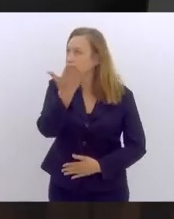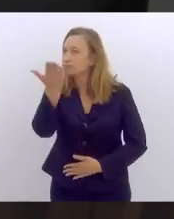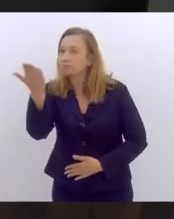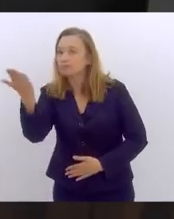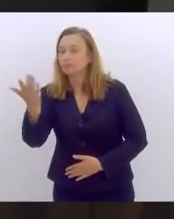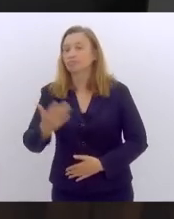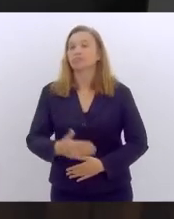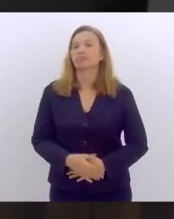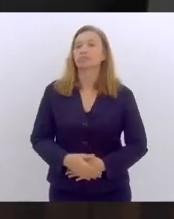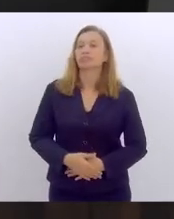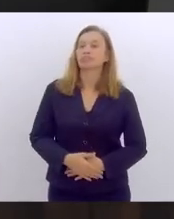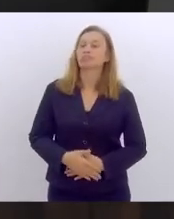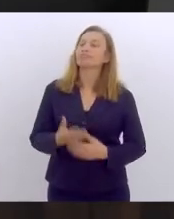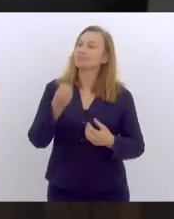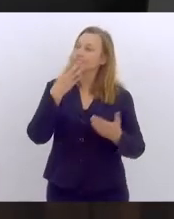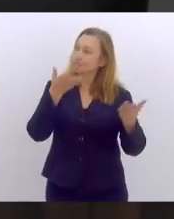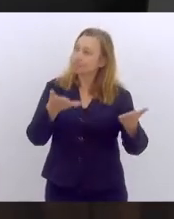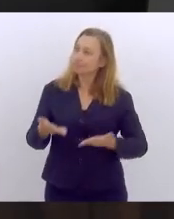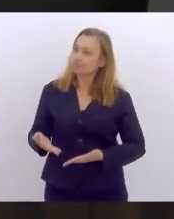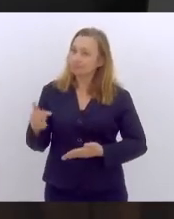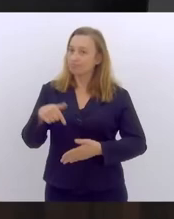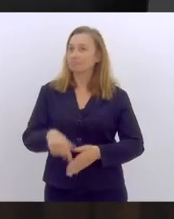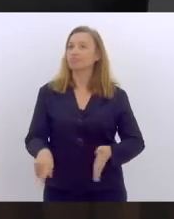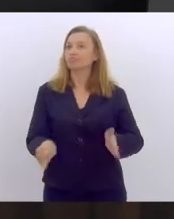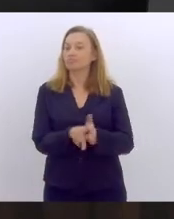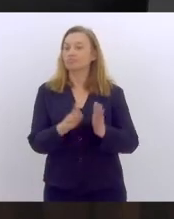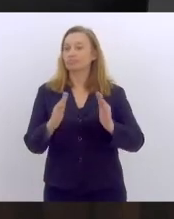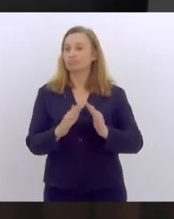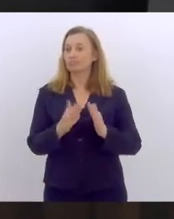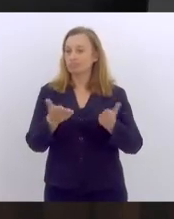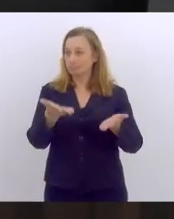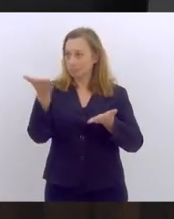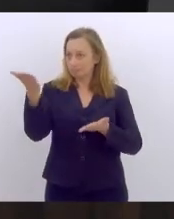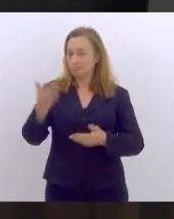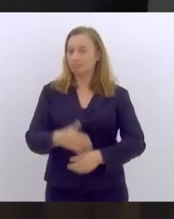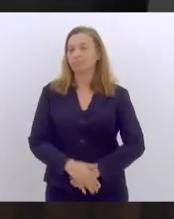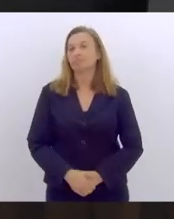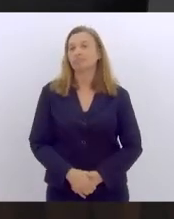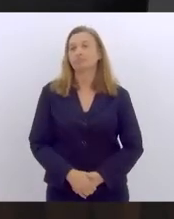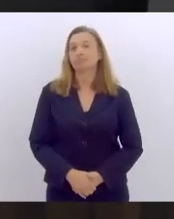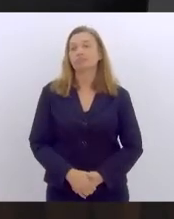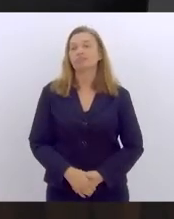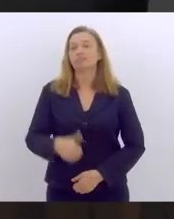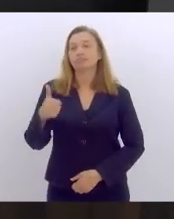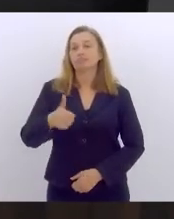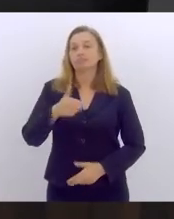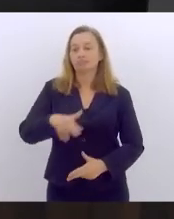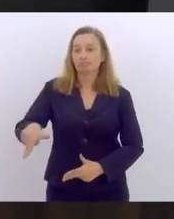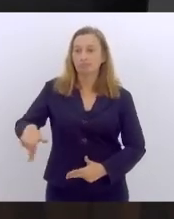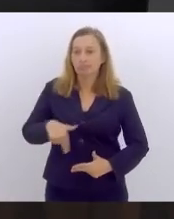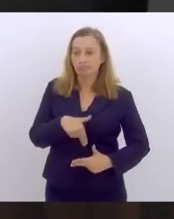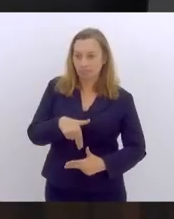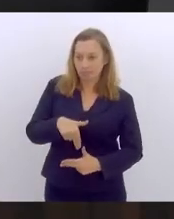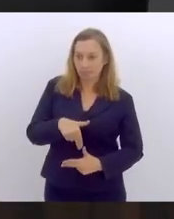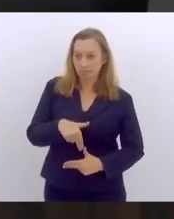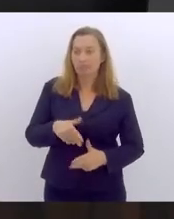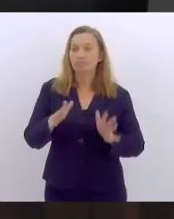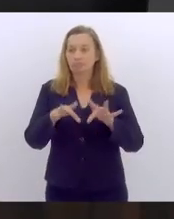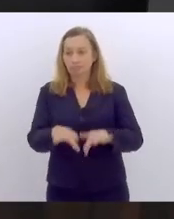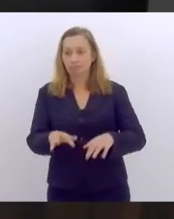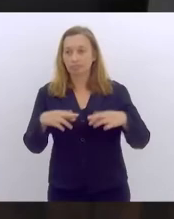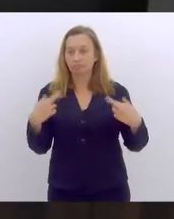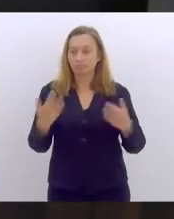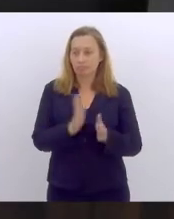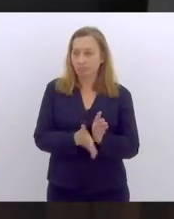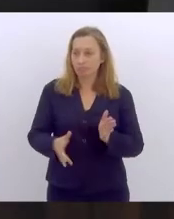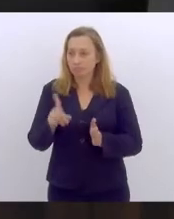todos, dizer que vocês sempre são bem-vindos aqui, a casa é de vocês. Primeiro orador, está encerrada a ordem do